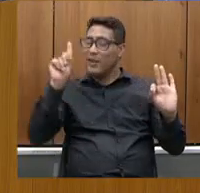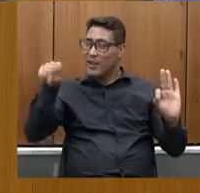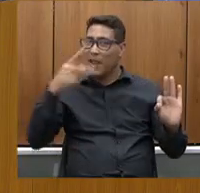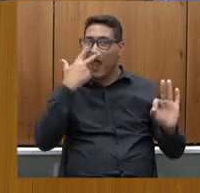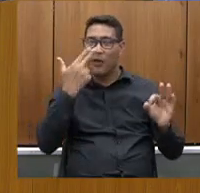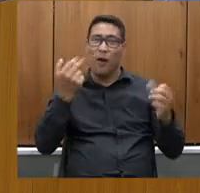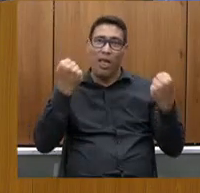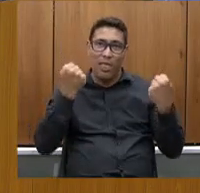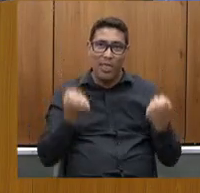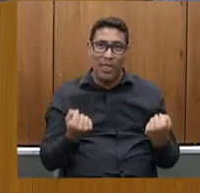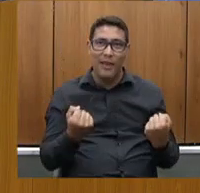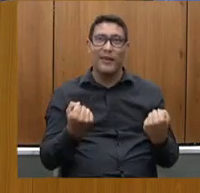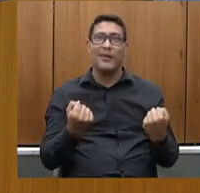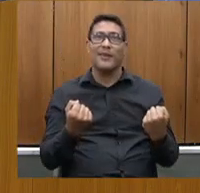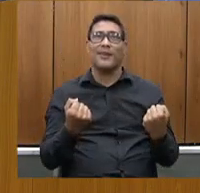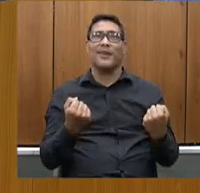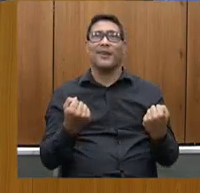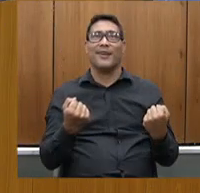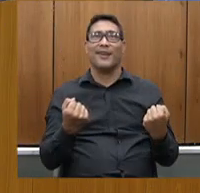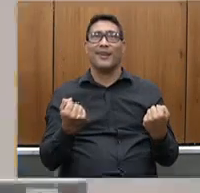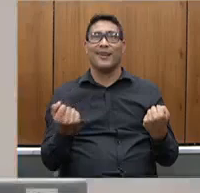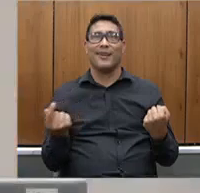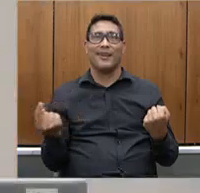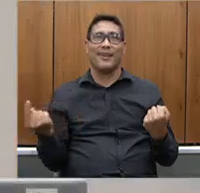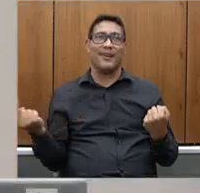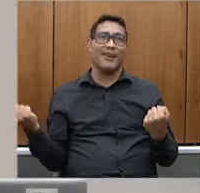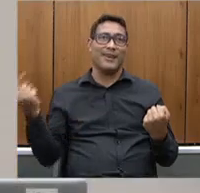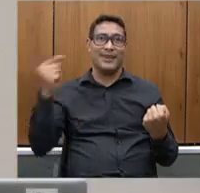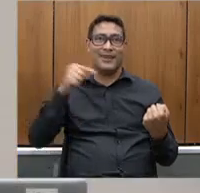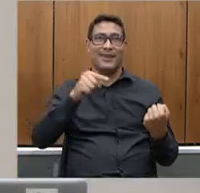pode olhar que é do barato não tá assim tranquilo